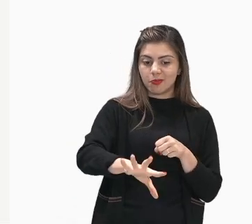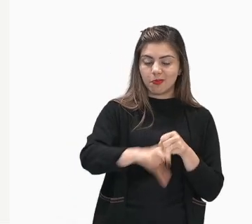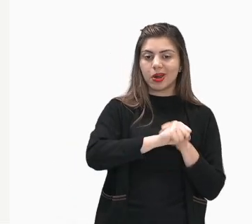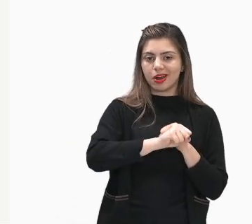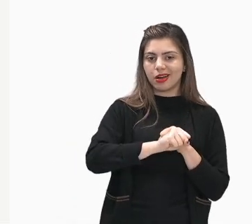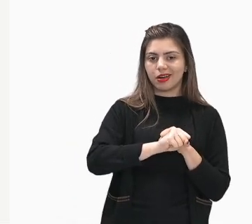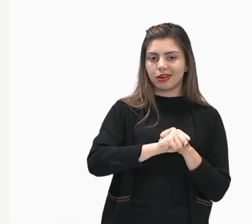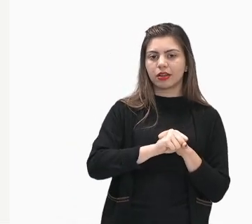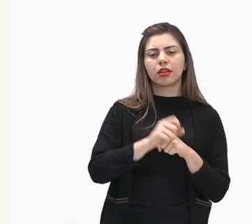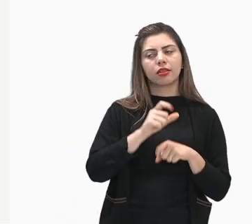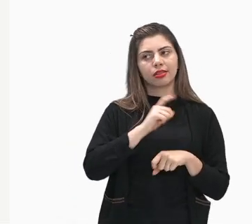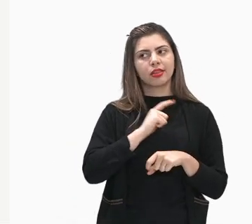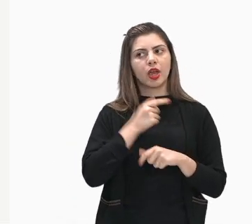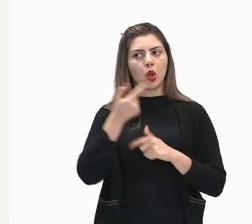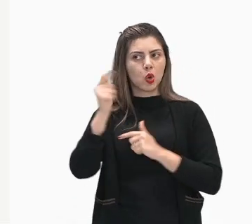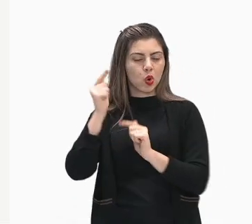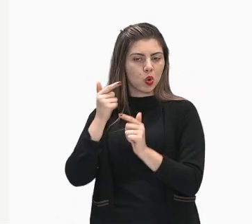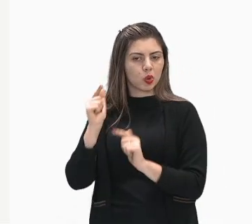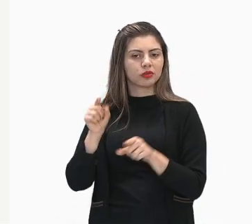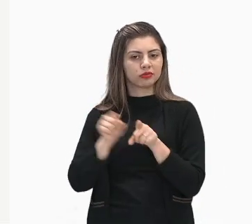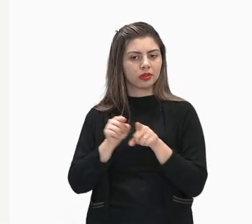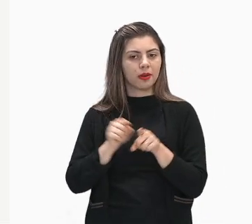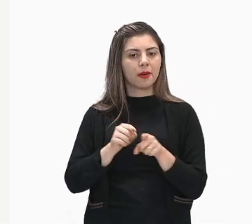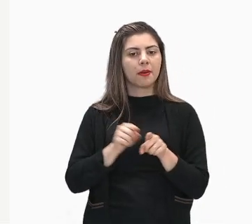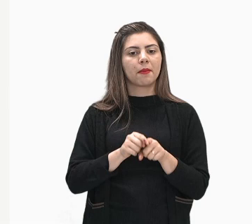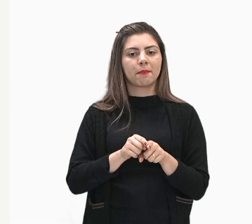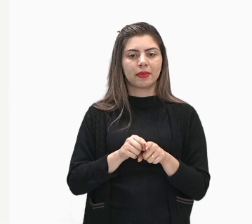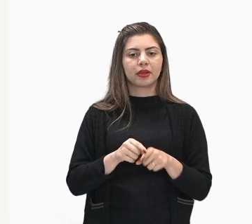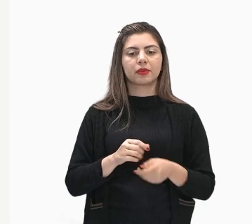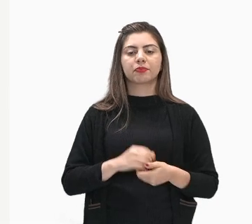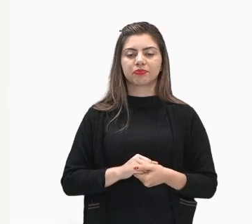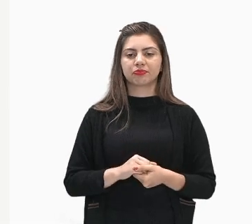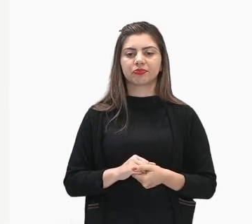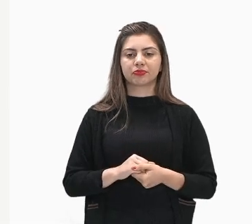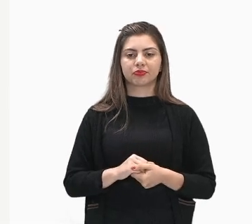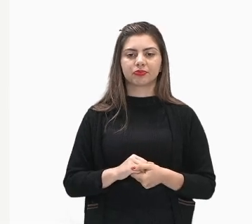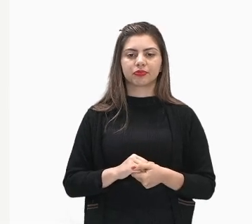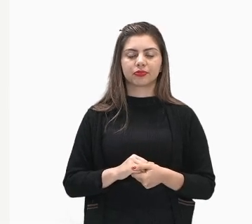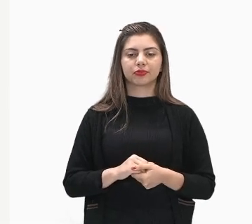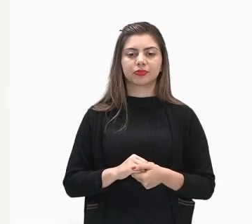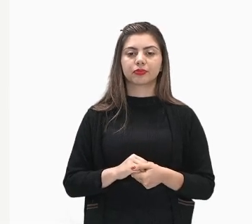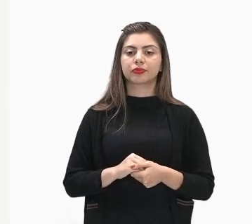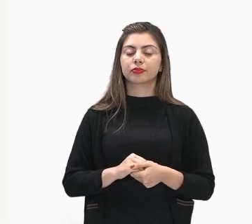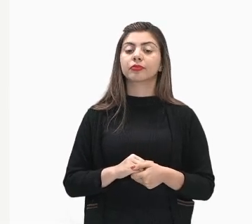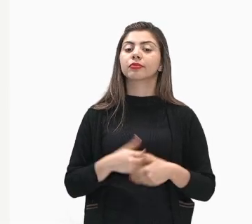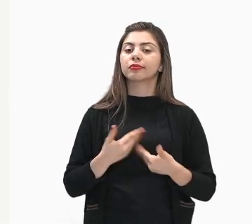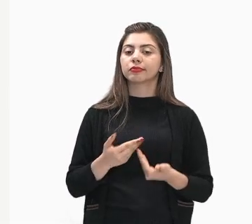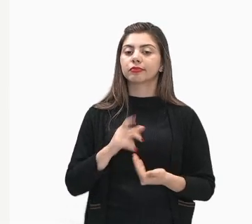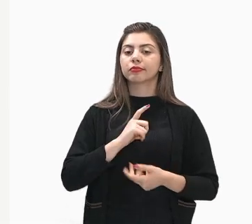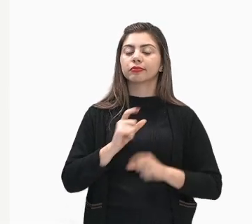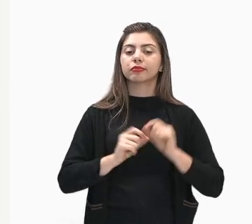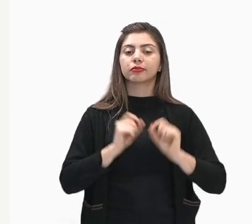outros metais também, o níquel, o cobalto é atraído. Então nós temos aí